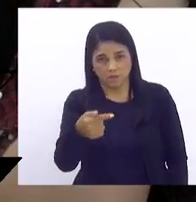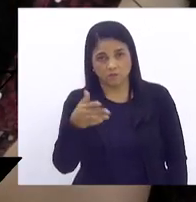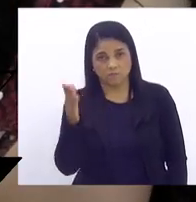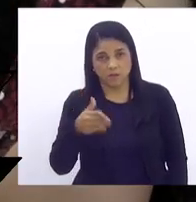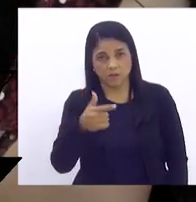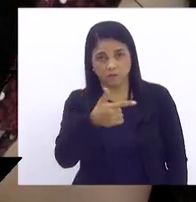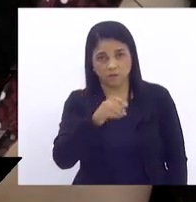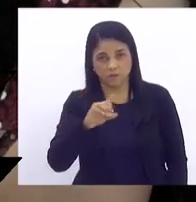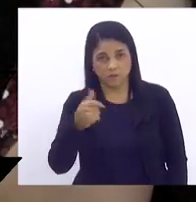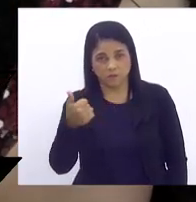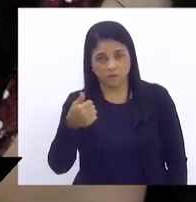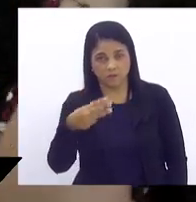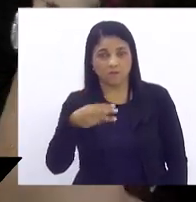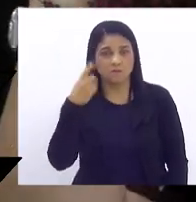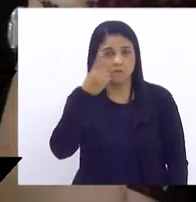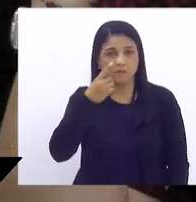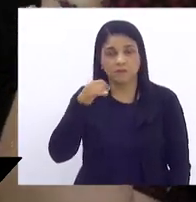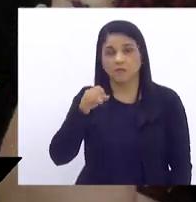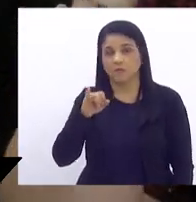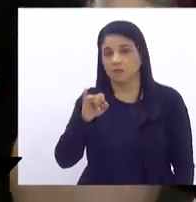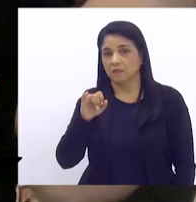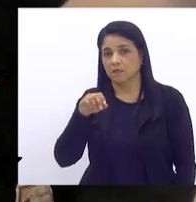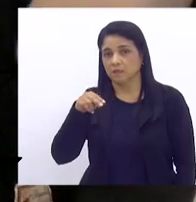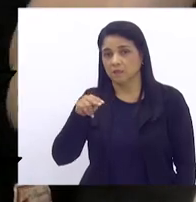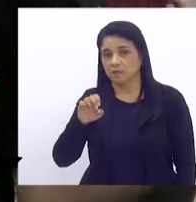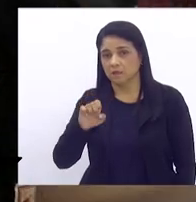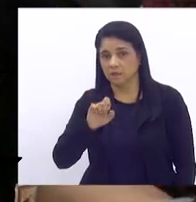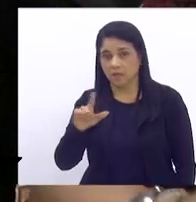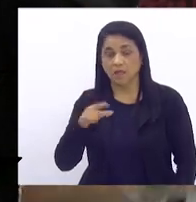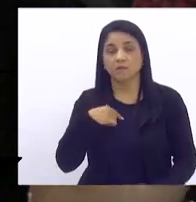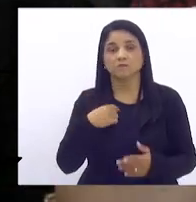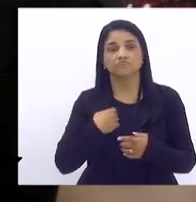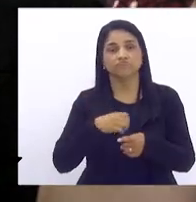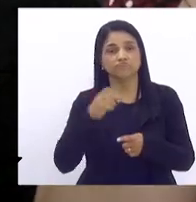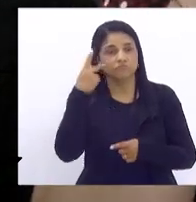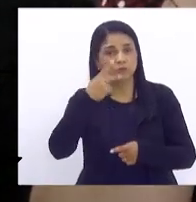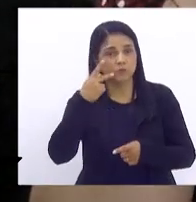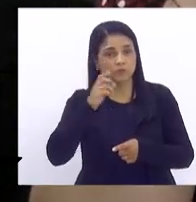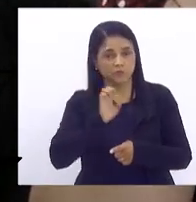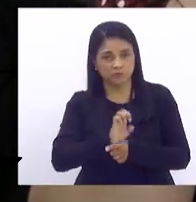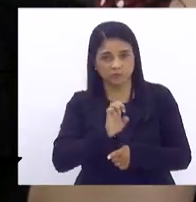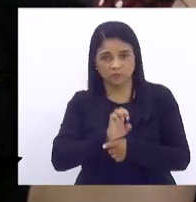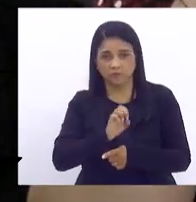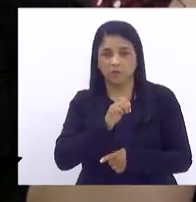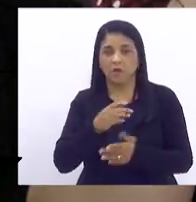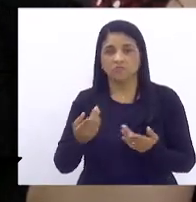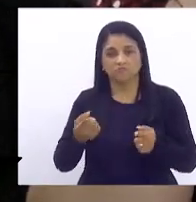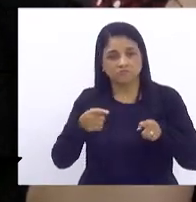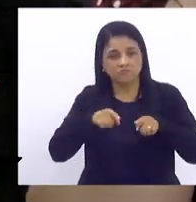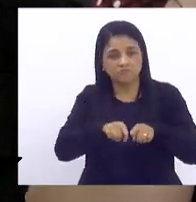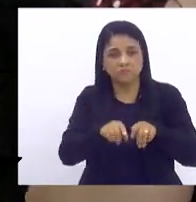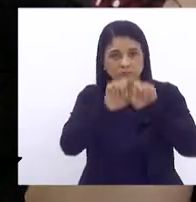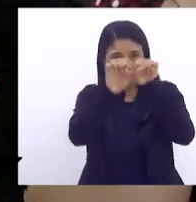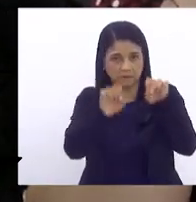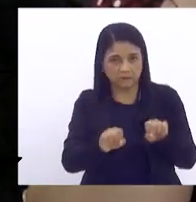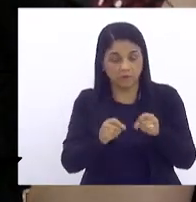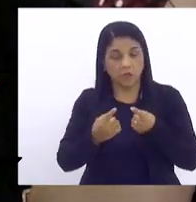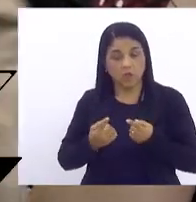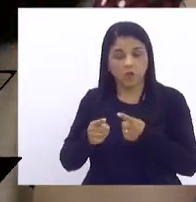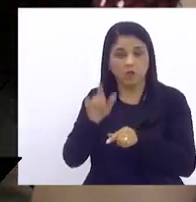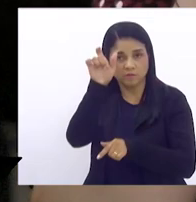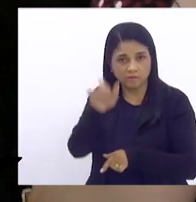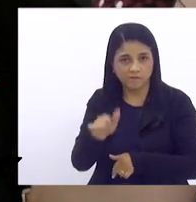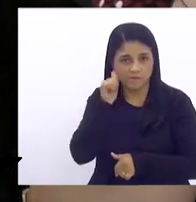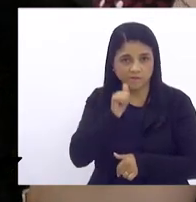deputada Inês Pandeló, que institui a política estadual para o Sistema Integrado de Informação e Violência contra a Mulher no Estado do Rio de